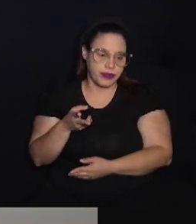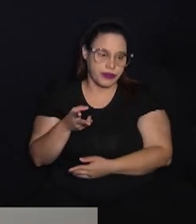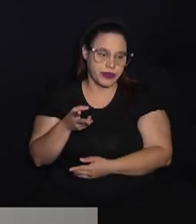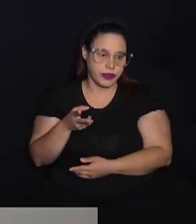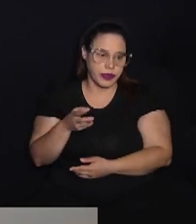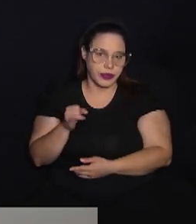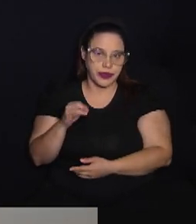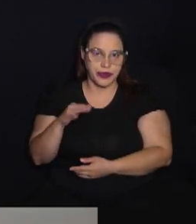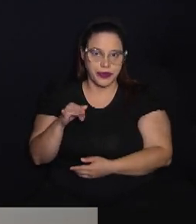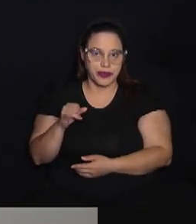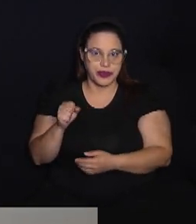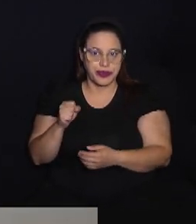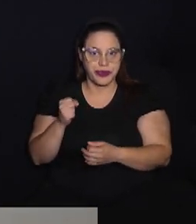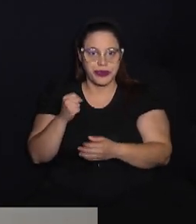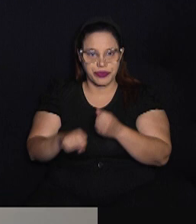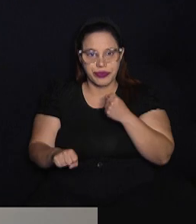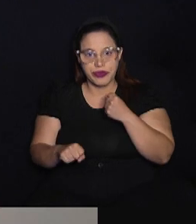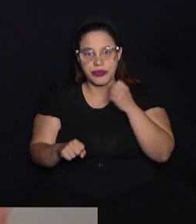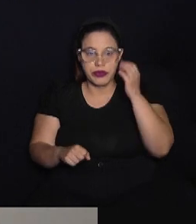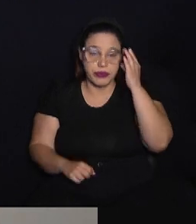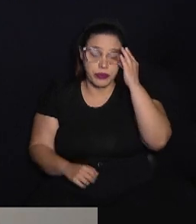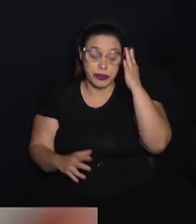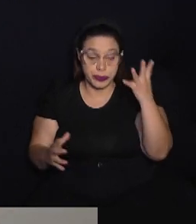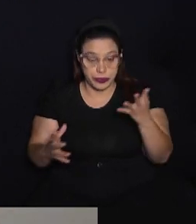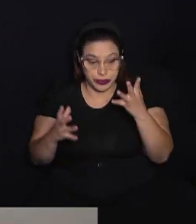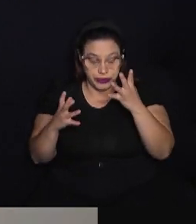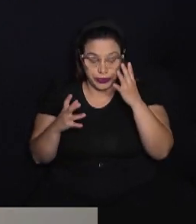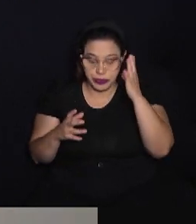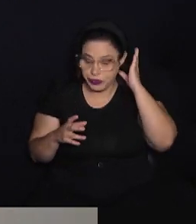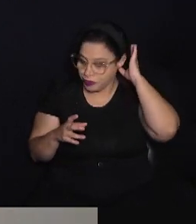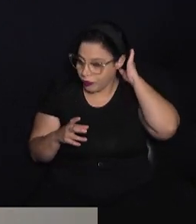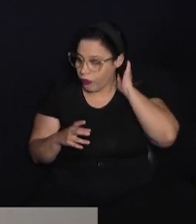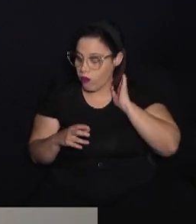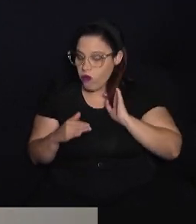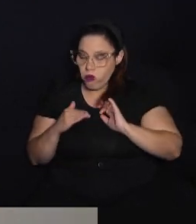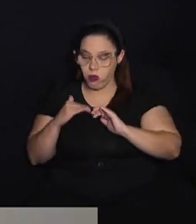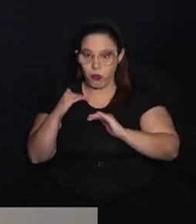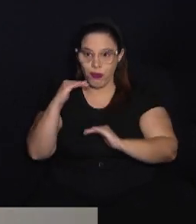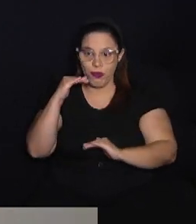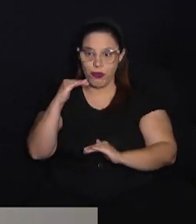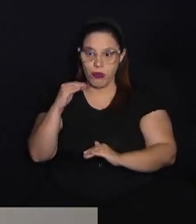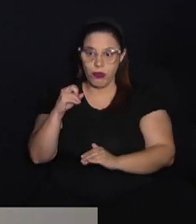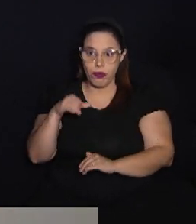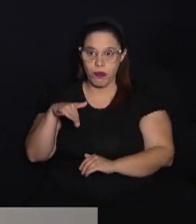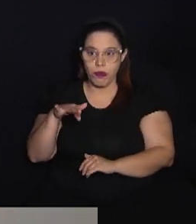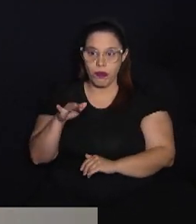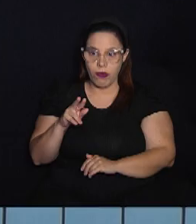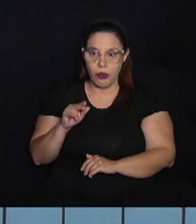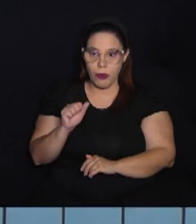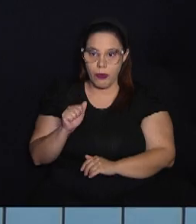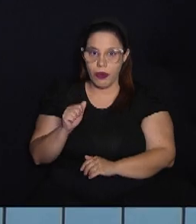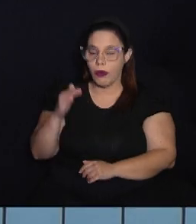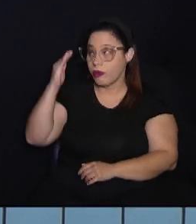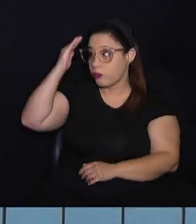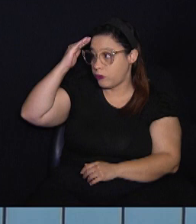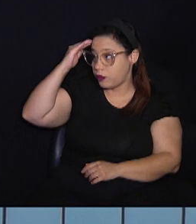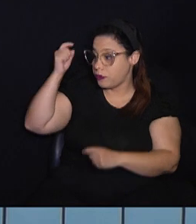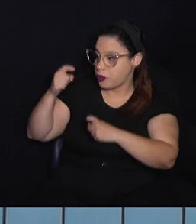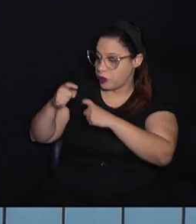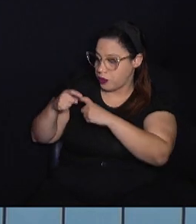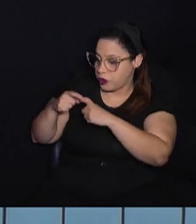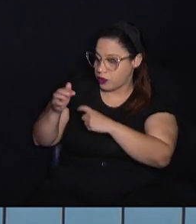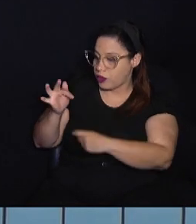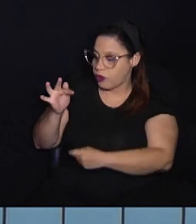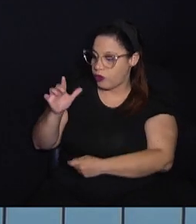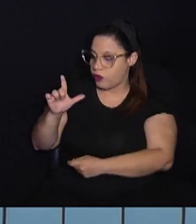acaba destruindo o melanócito e estimulando ele a produzir mais melanina. Entendi. Doutora